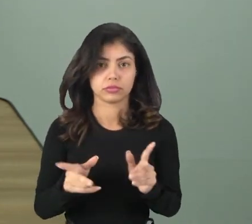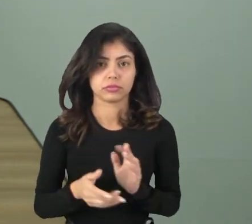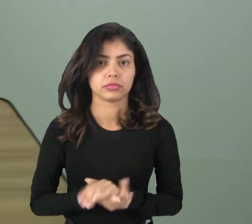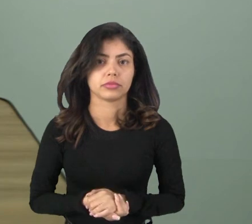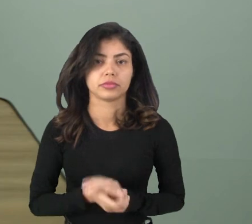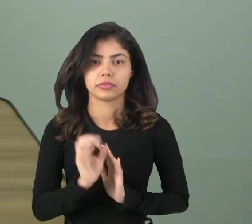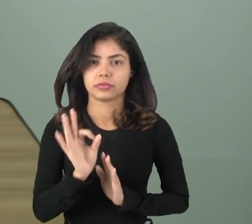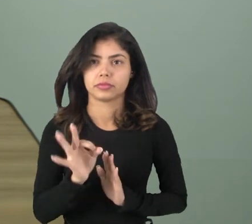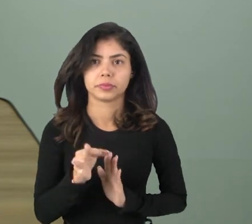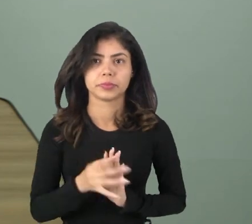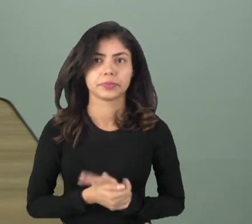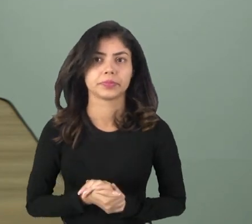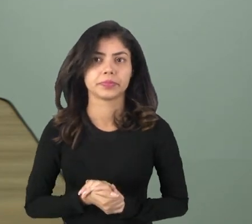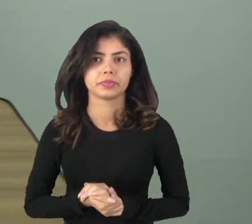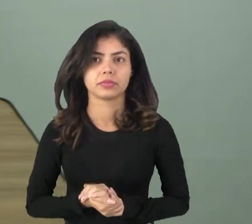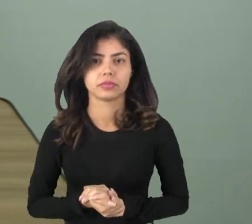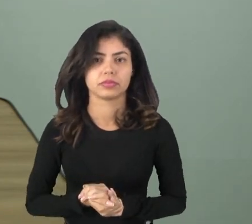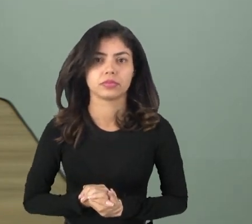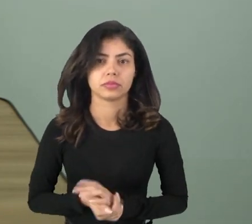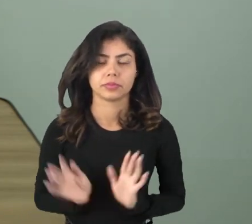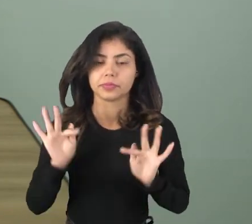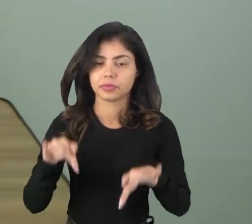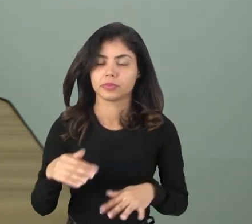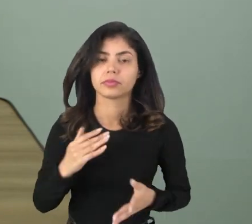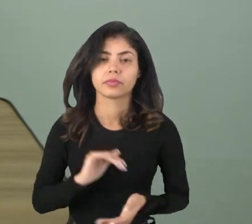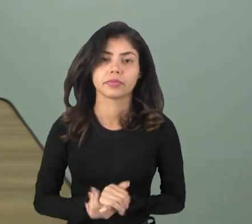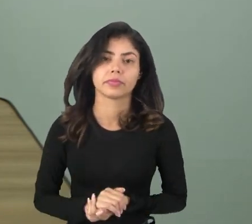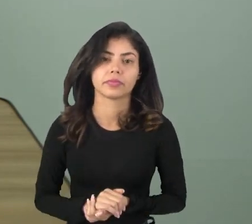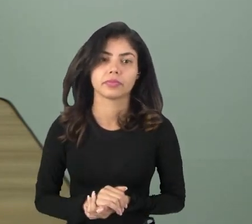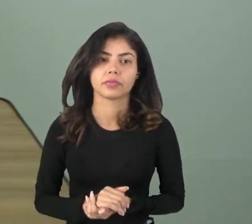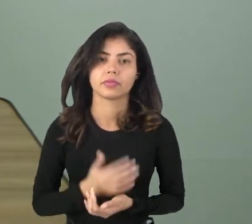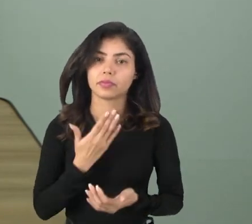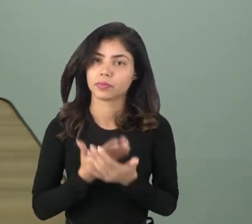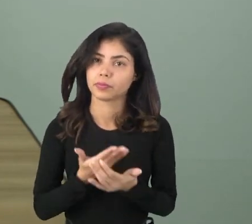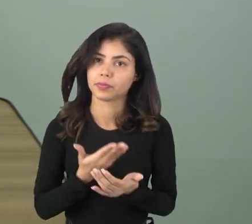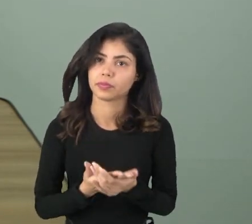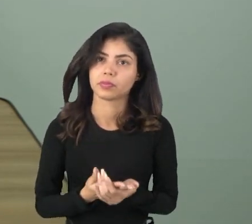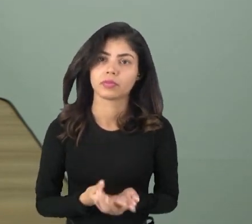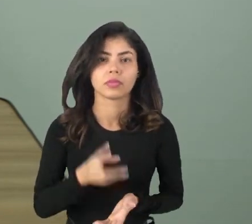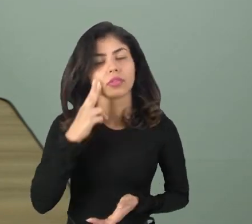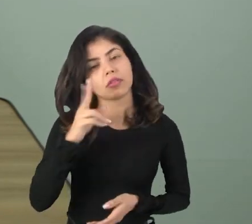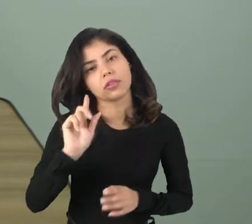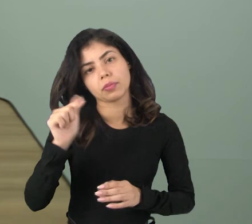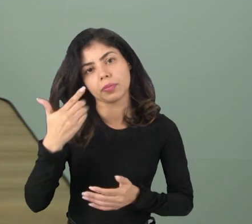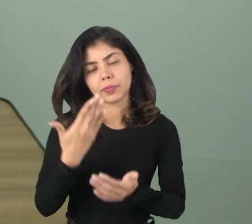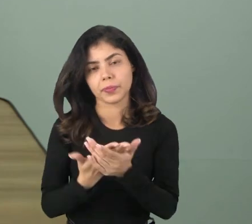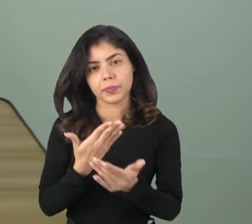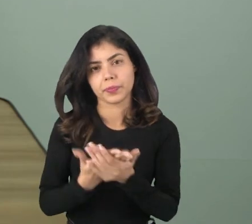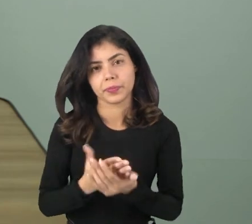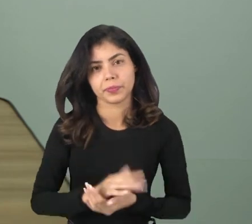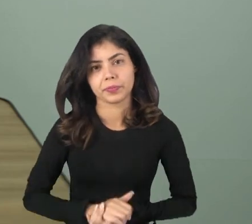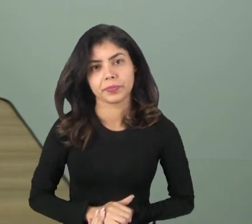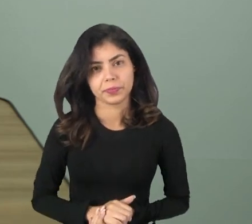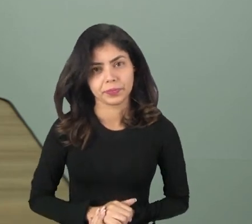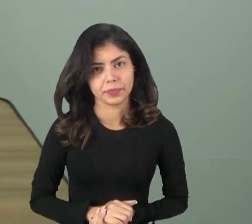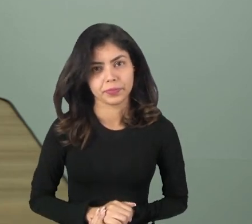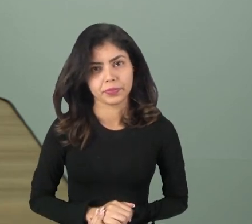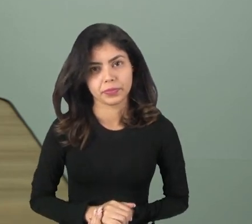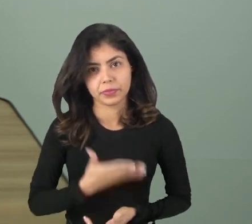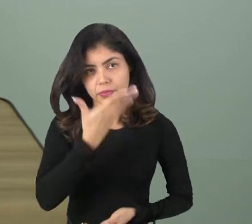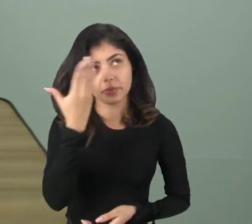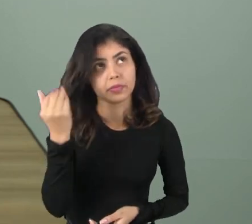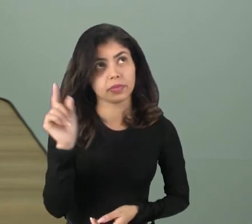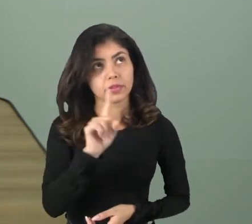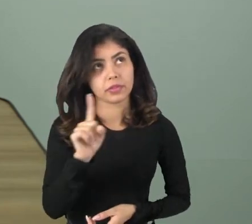diferentes. Certinho? Então, nós vamos finalizar por aqui e eu te vejo na próxima aula.